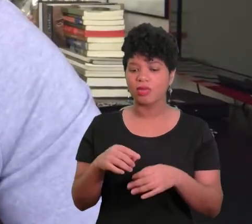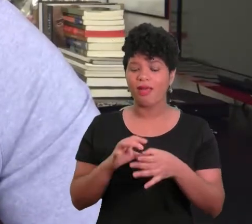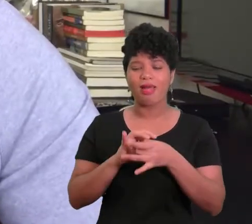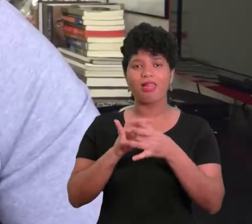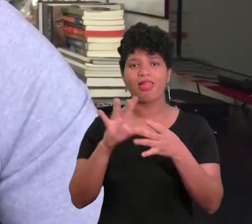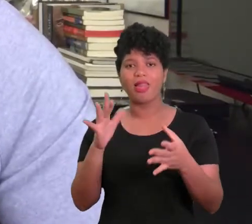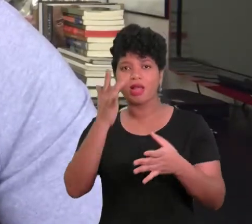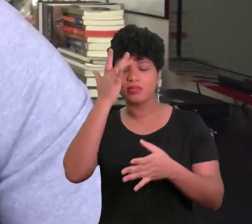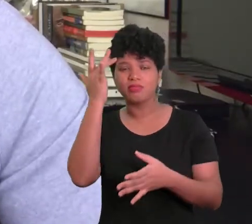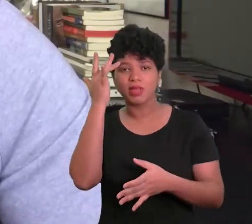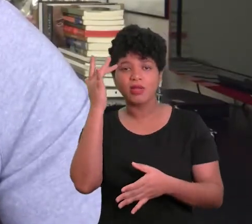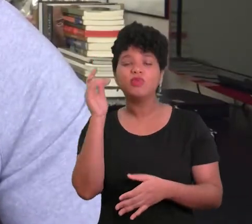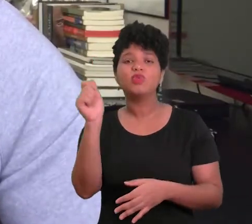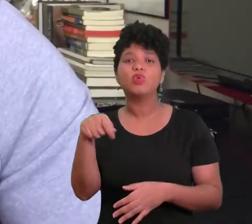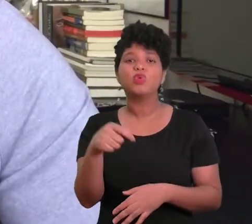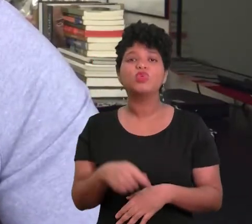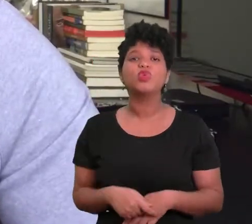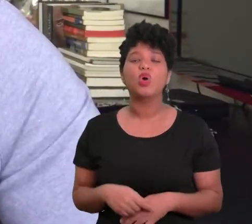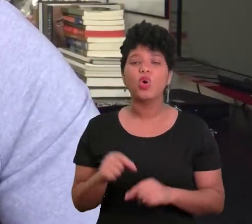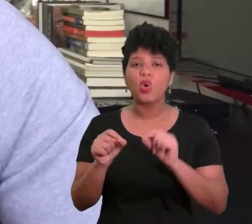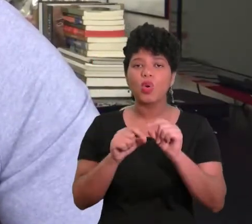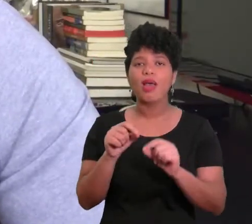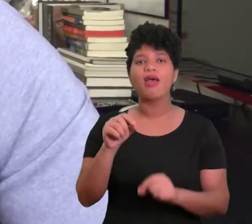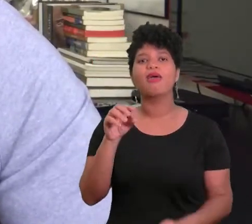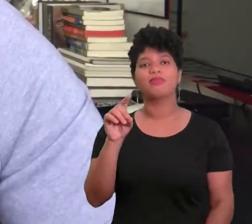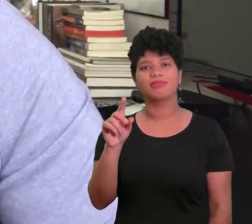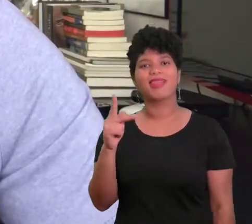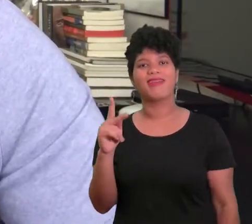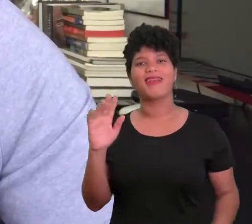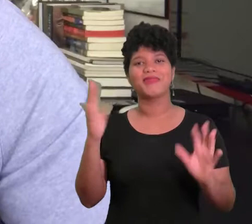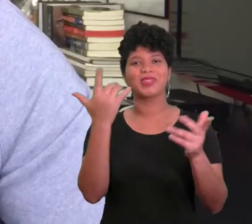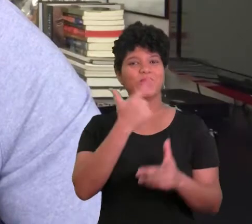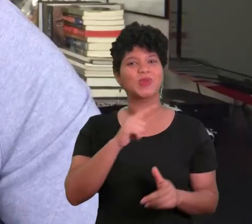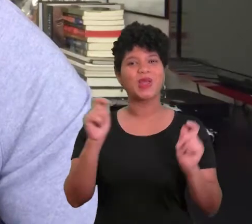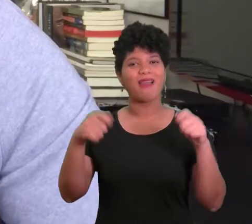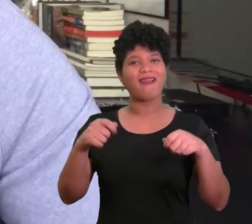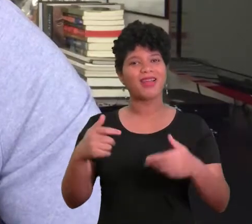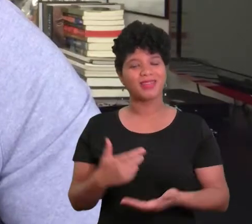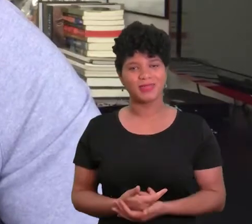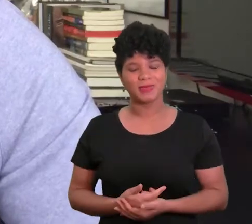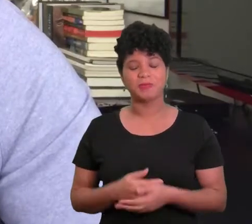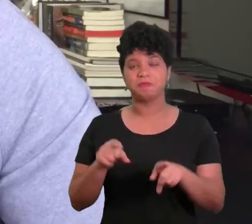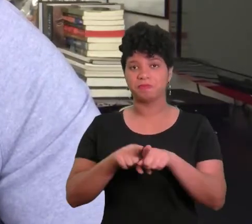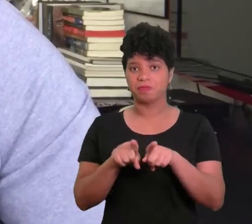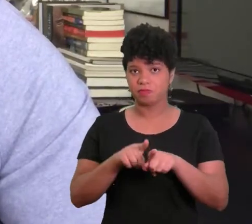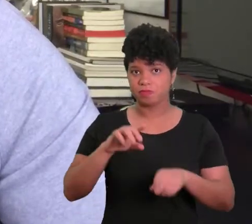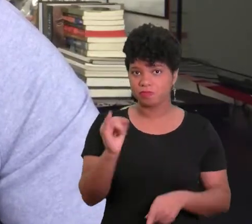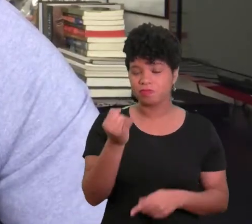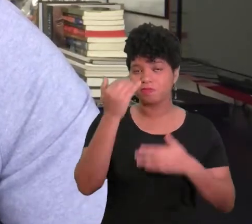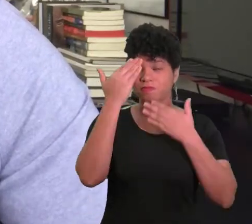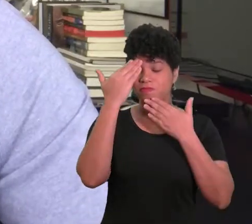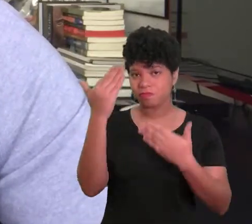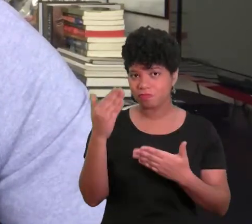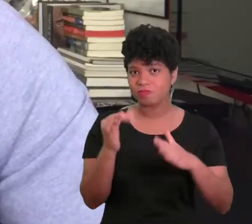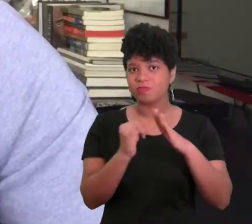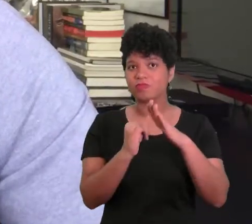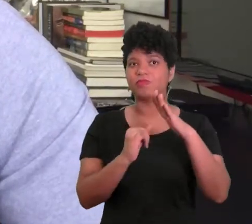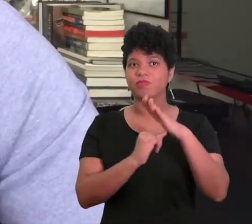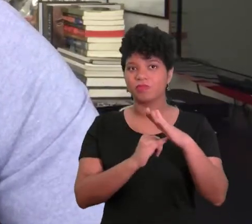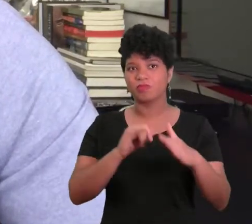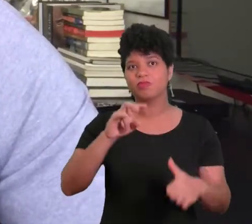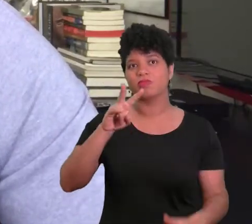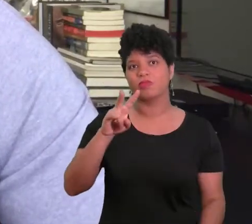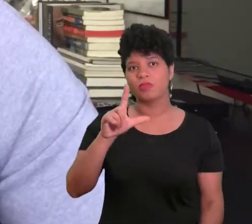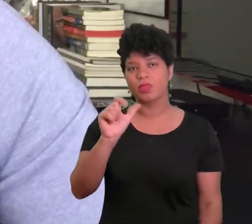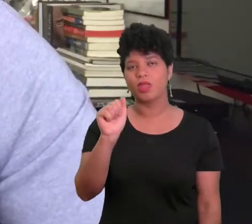viabilizar a realização do DH Fest. Quero aproveitar para agradecer ao Instituto Vladimir Herzog,